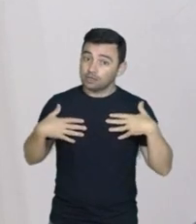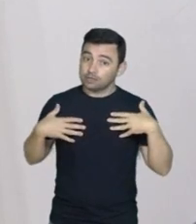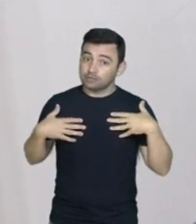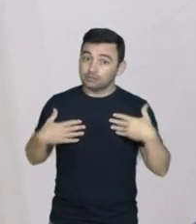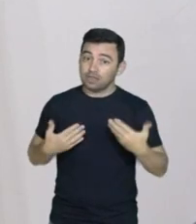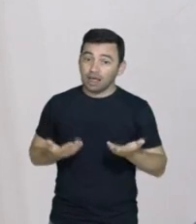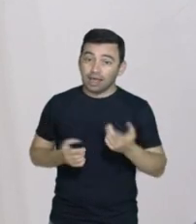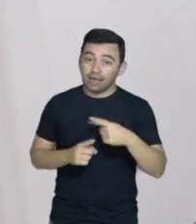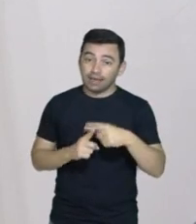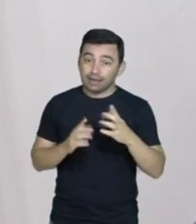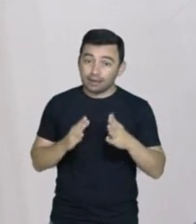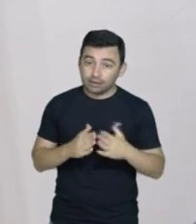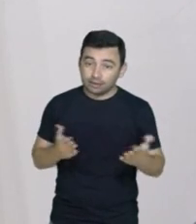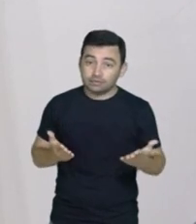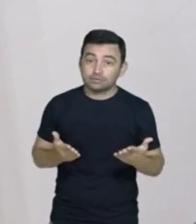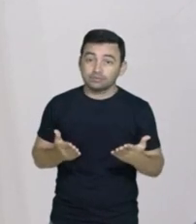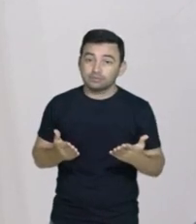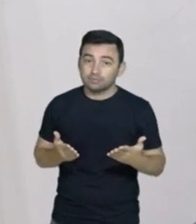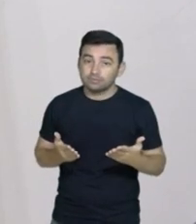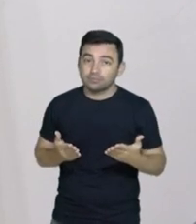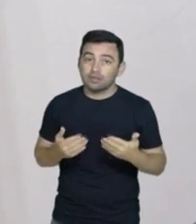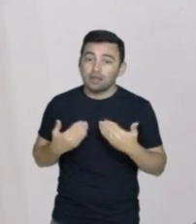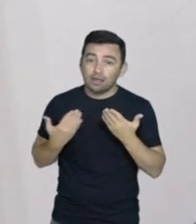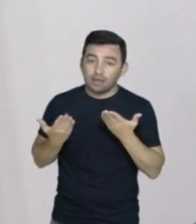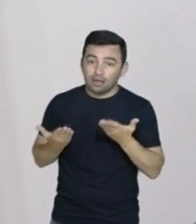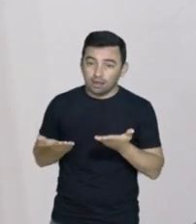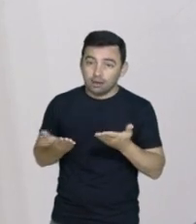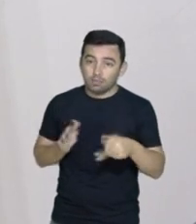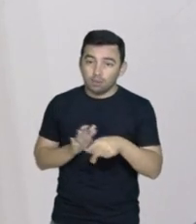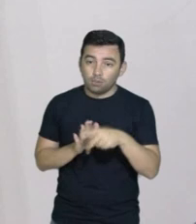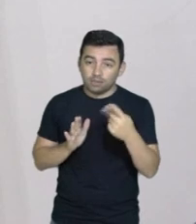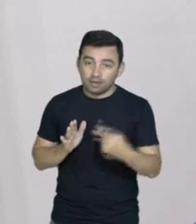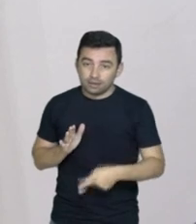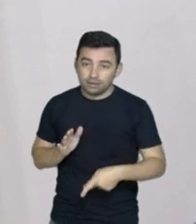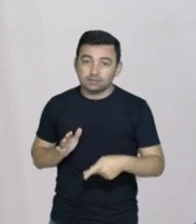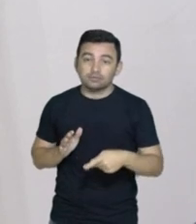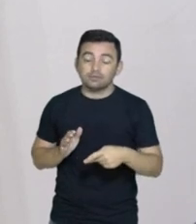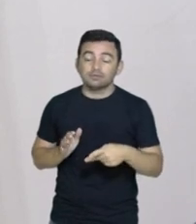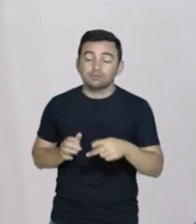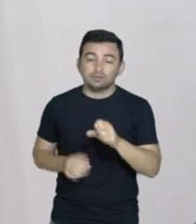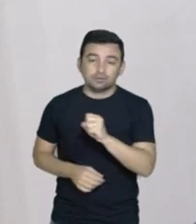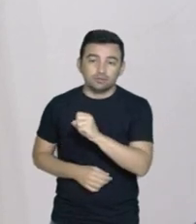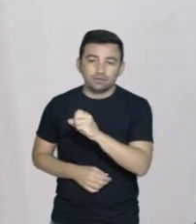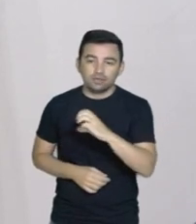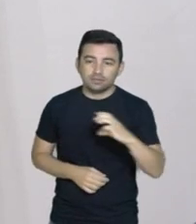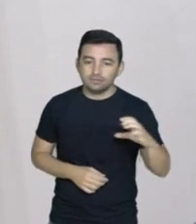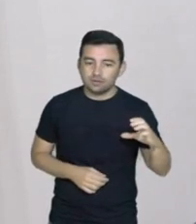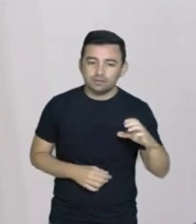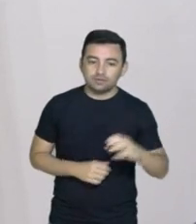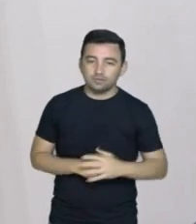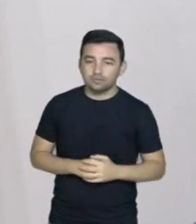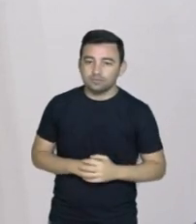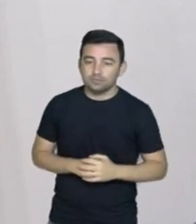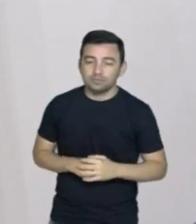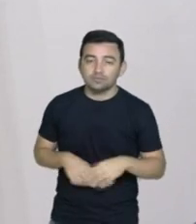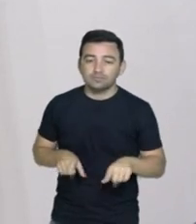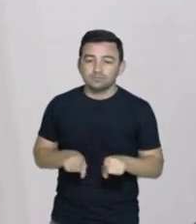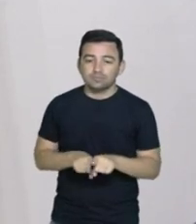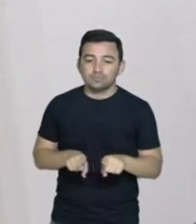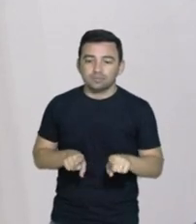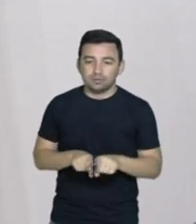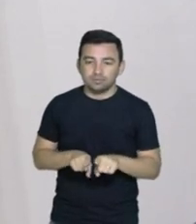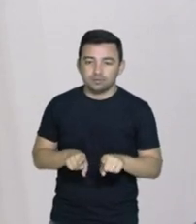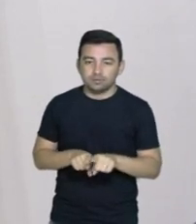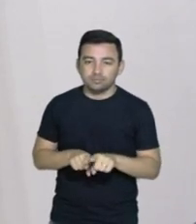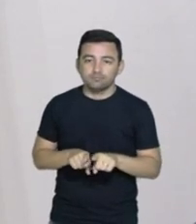Evangélica Assembleia de Deus do Estado de Santa Catarina exatamente hoje tá completando